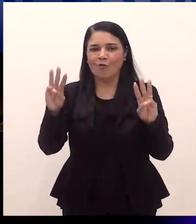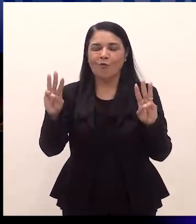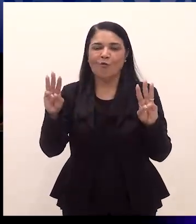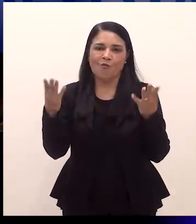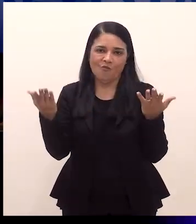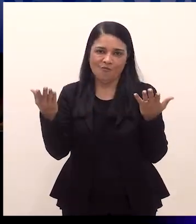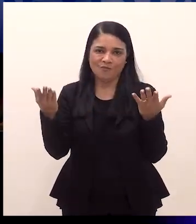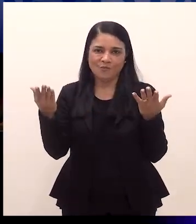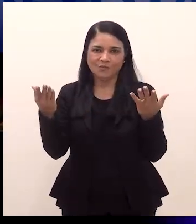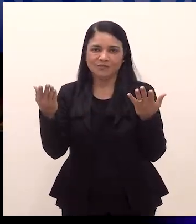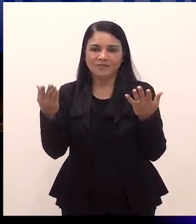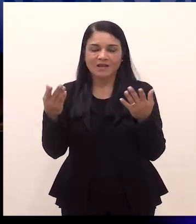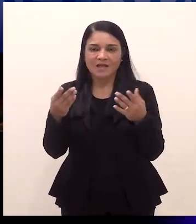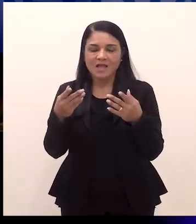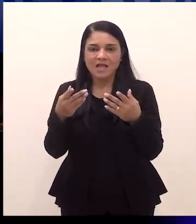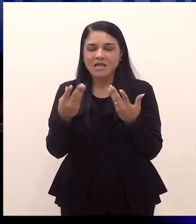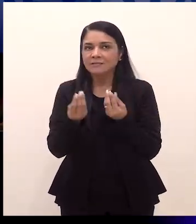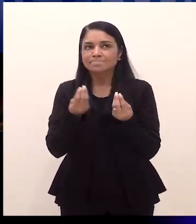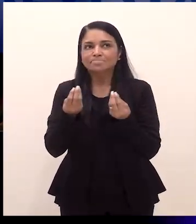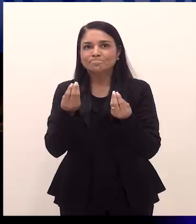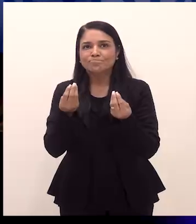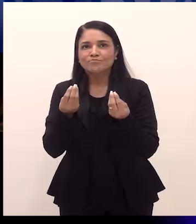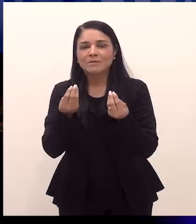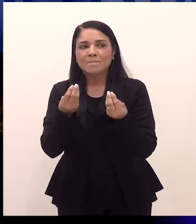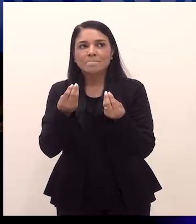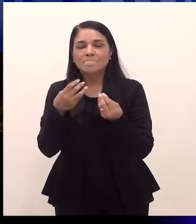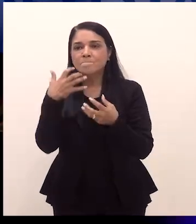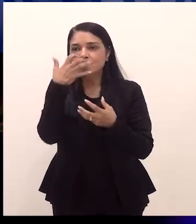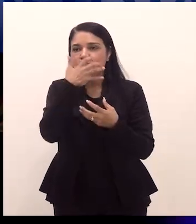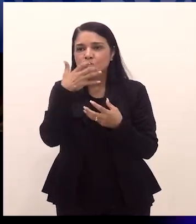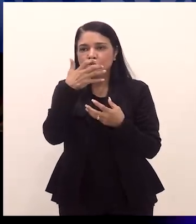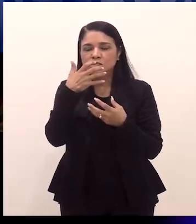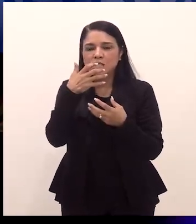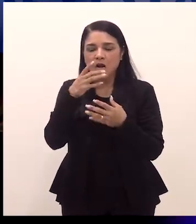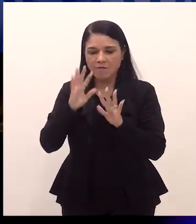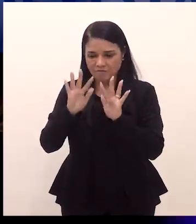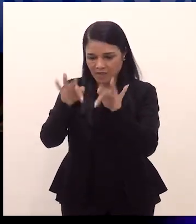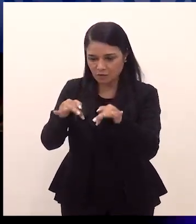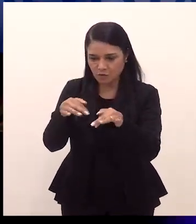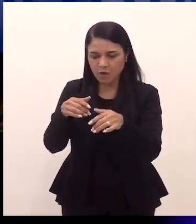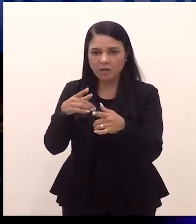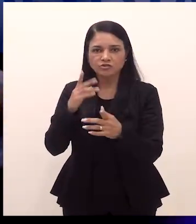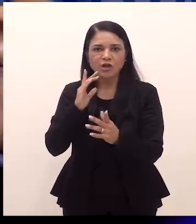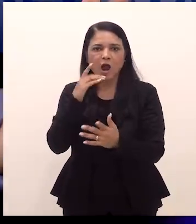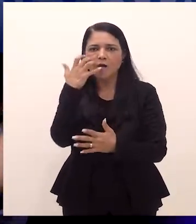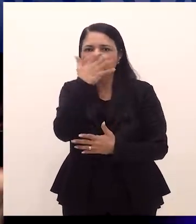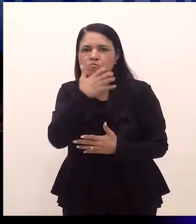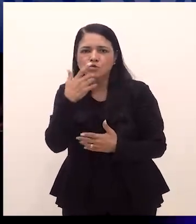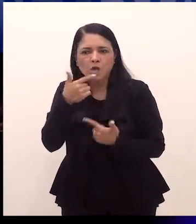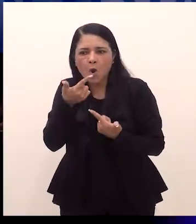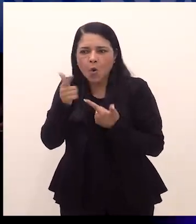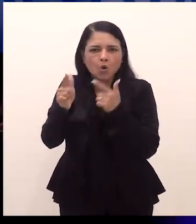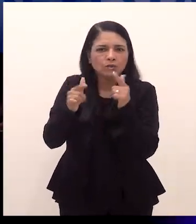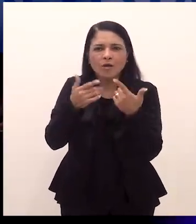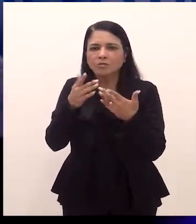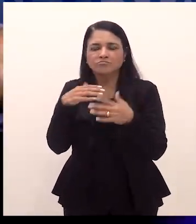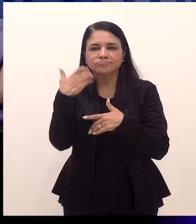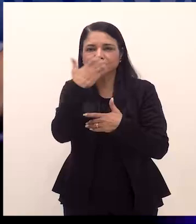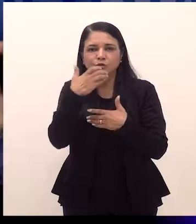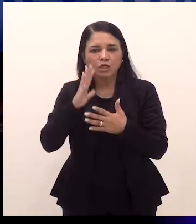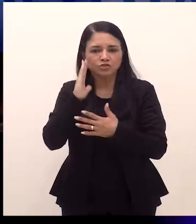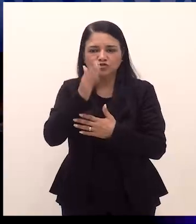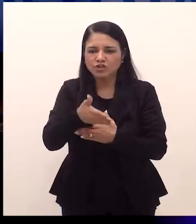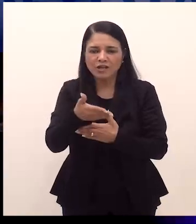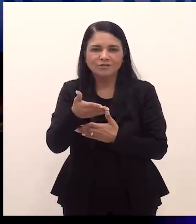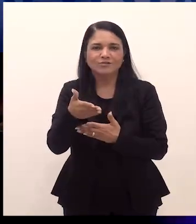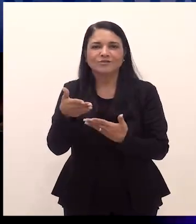espetáculo dela. A Bethânia não deixa pausa entre as músicas. Terminou a música, está na introdução, ela já está cantando e ela já está em outro